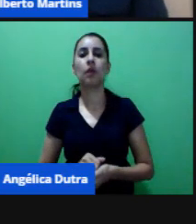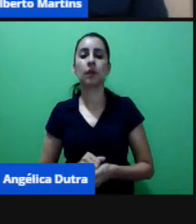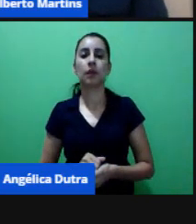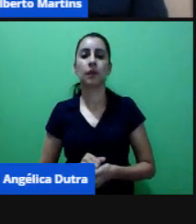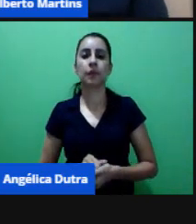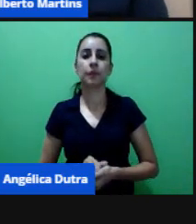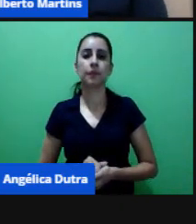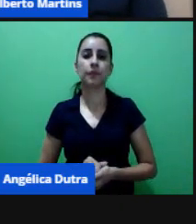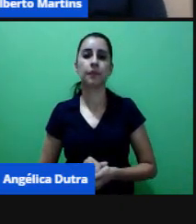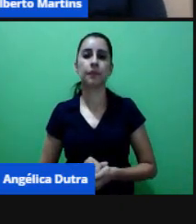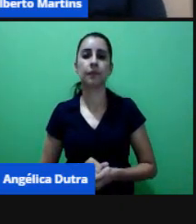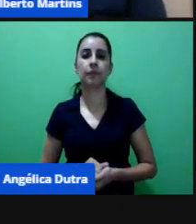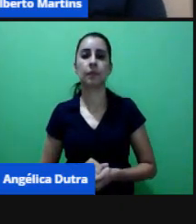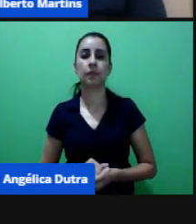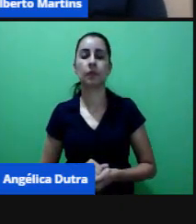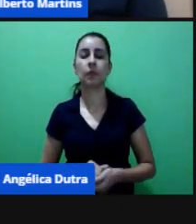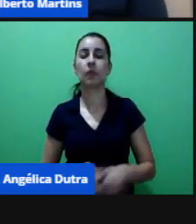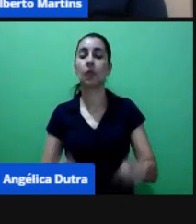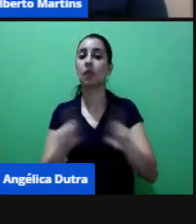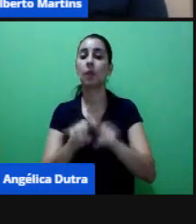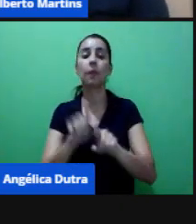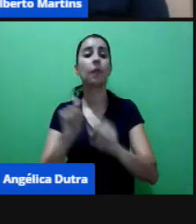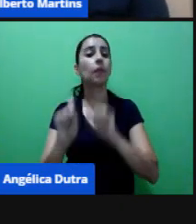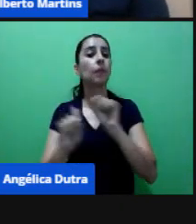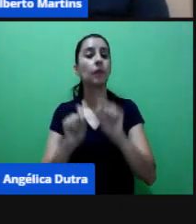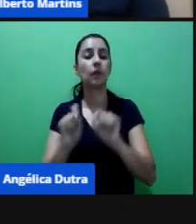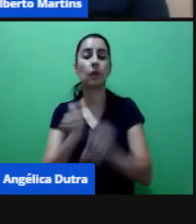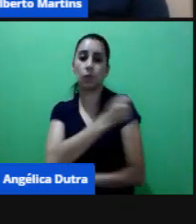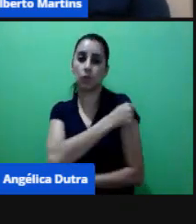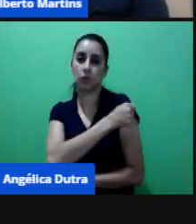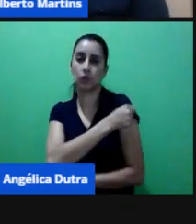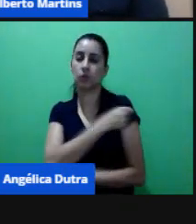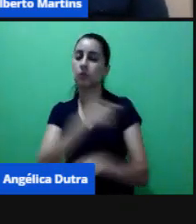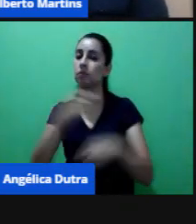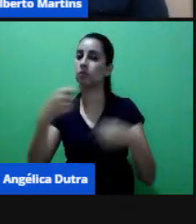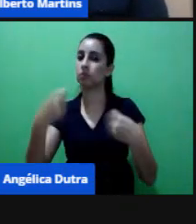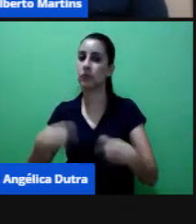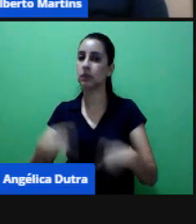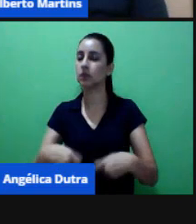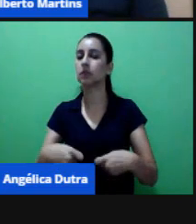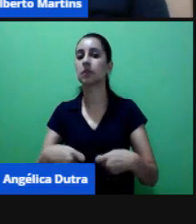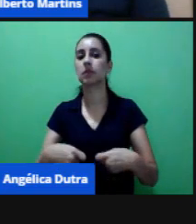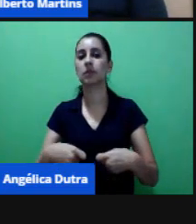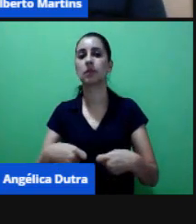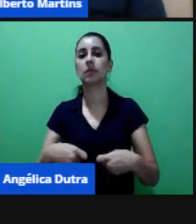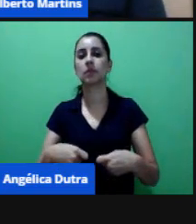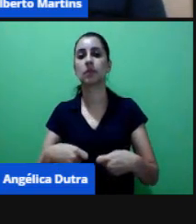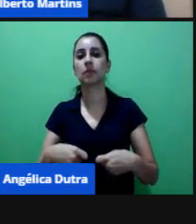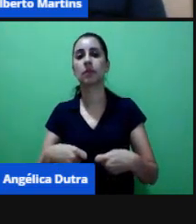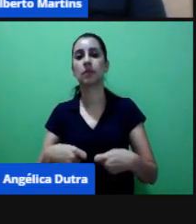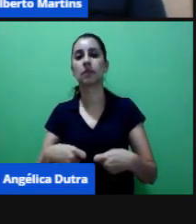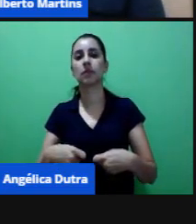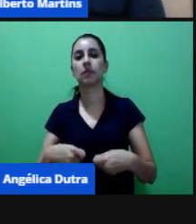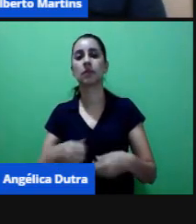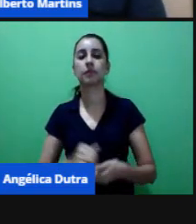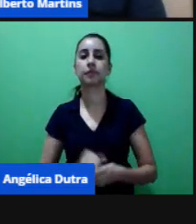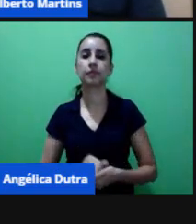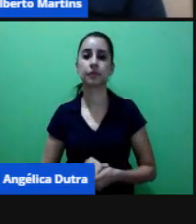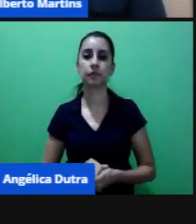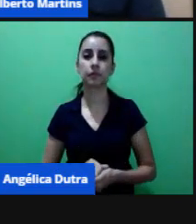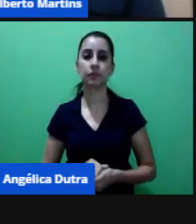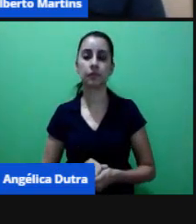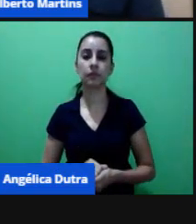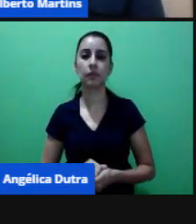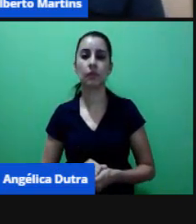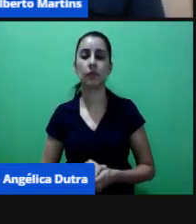fração. Além disso, também esse aluno pode estar confirmando, efetivando